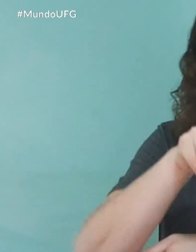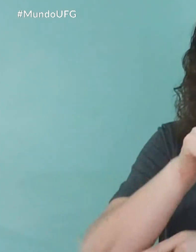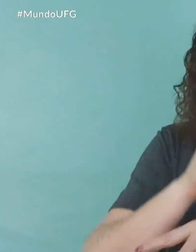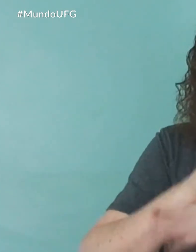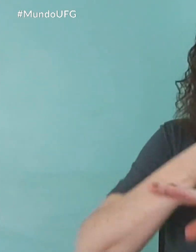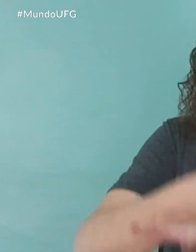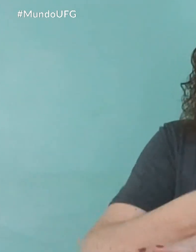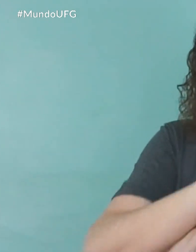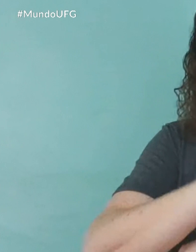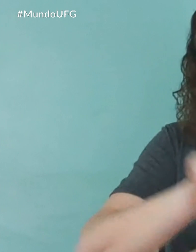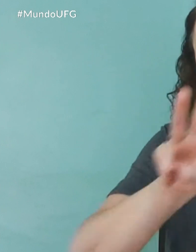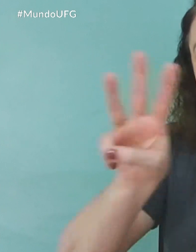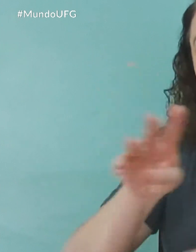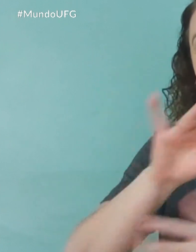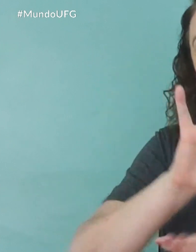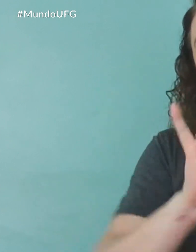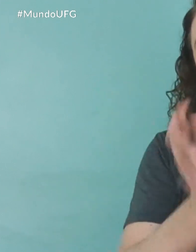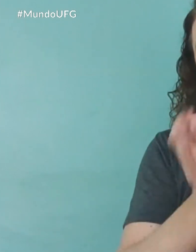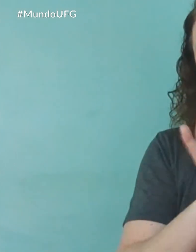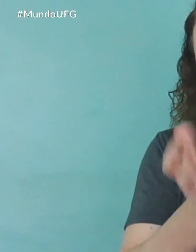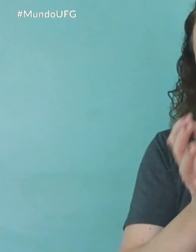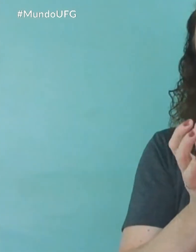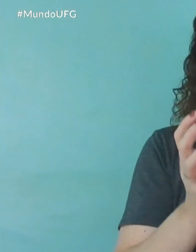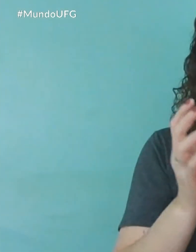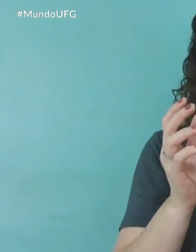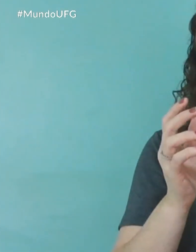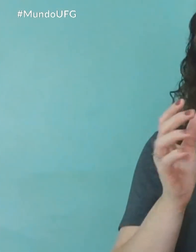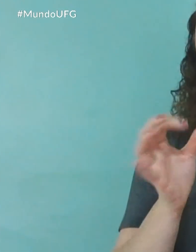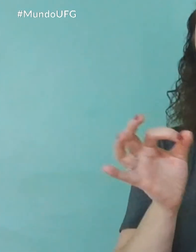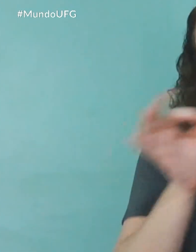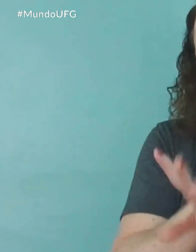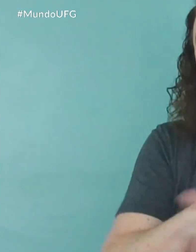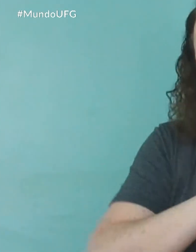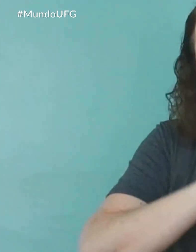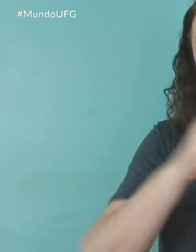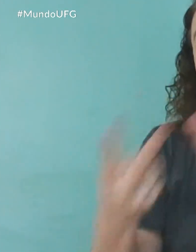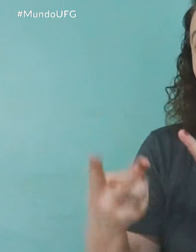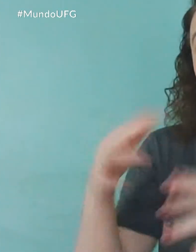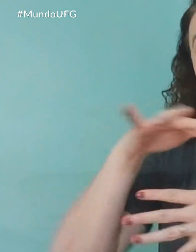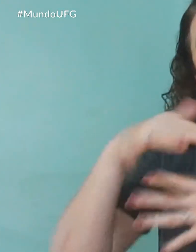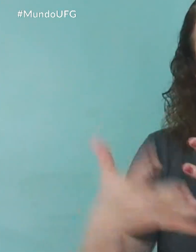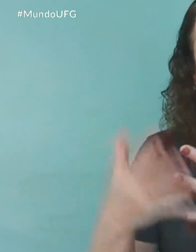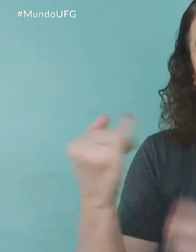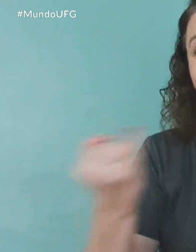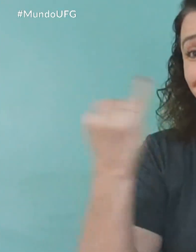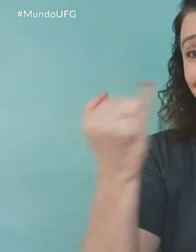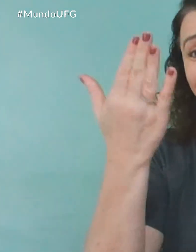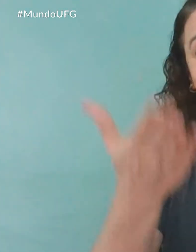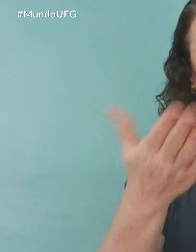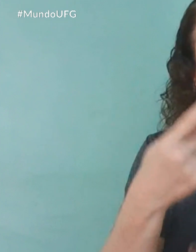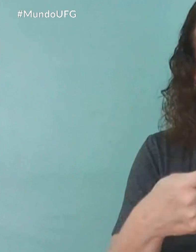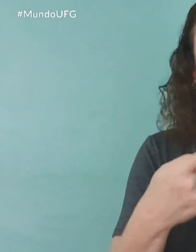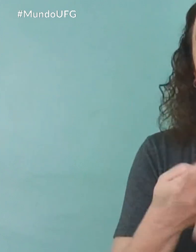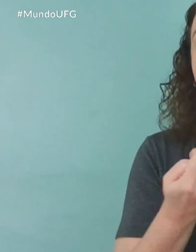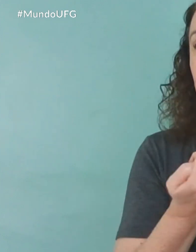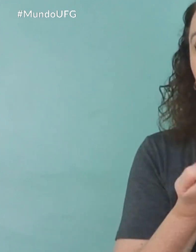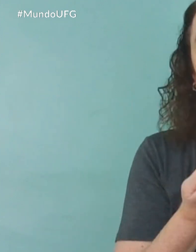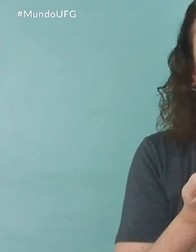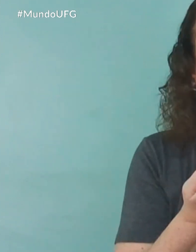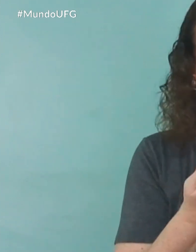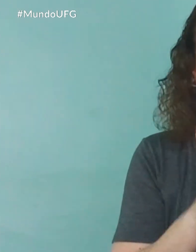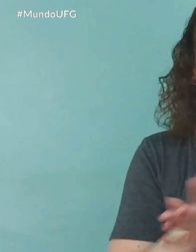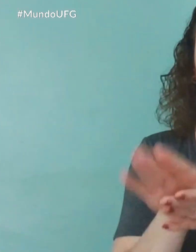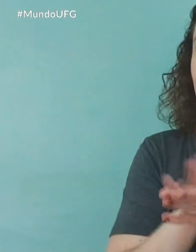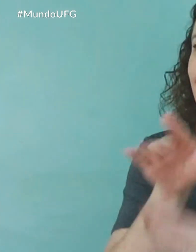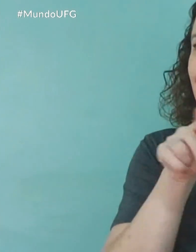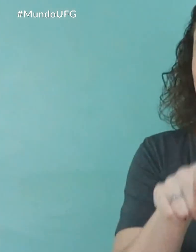para que nós possamos divulgar mais o site da Bibliolibras e todos os materiais que ali já estão